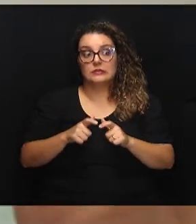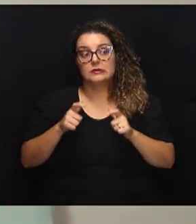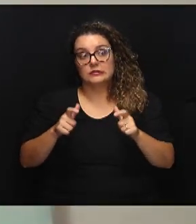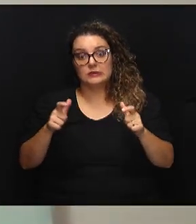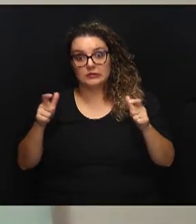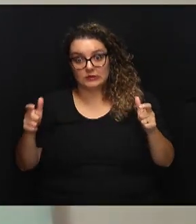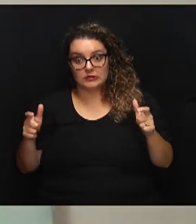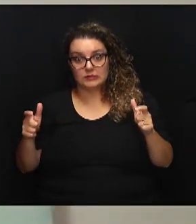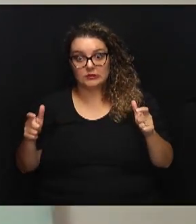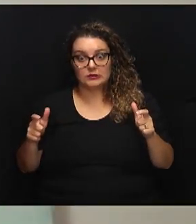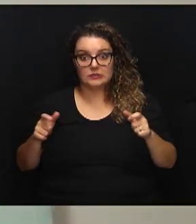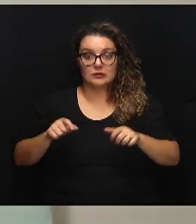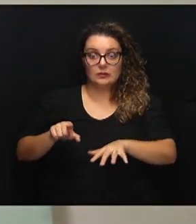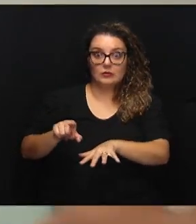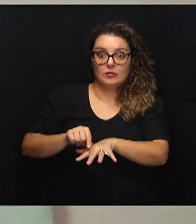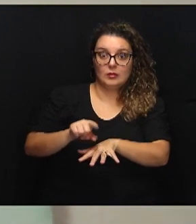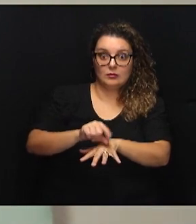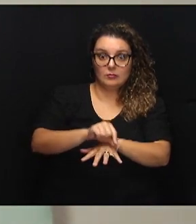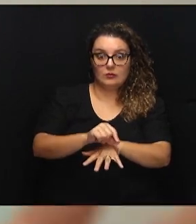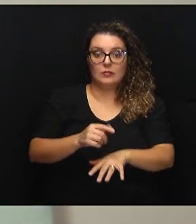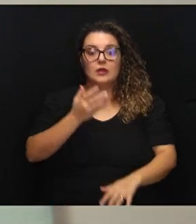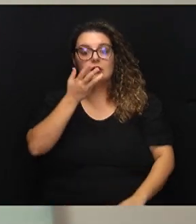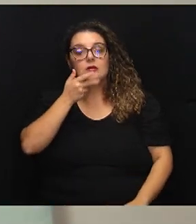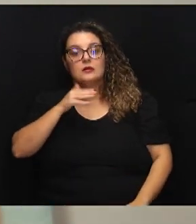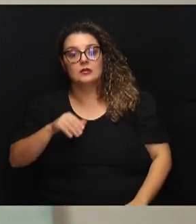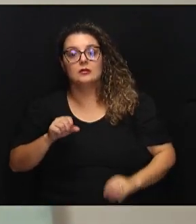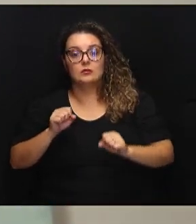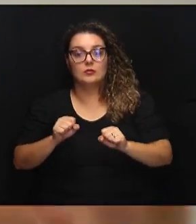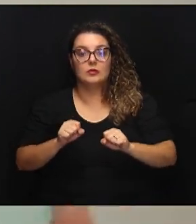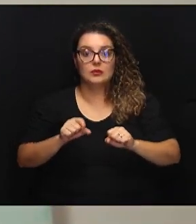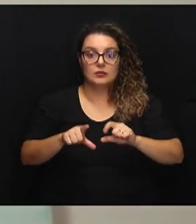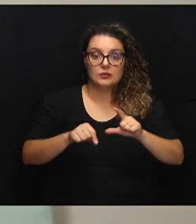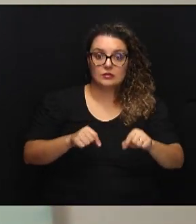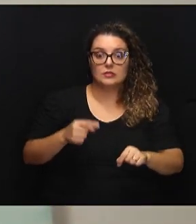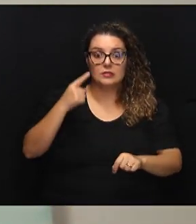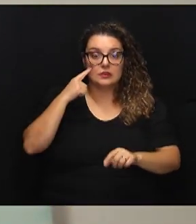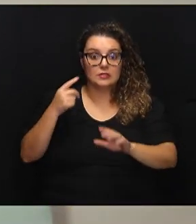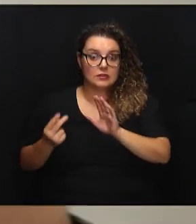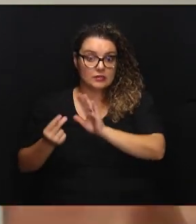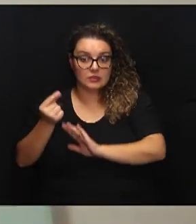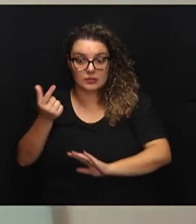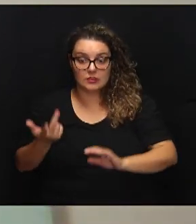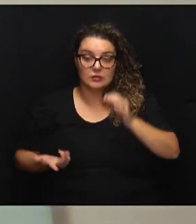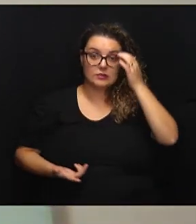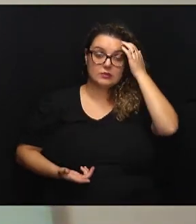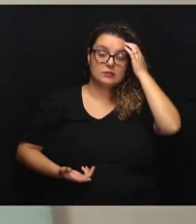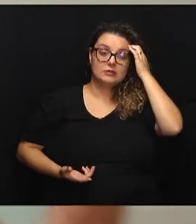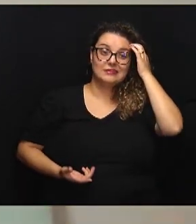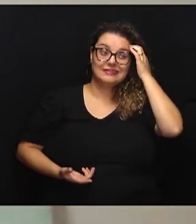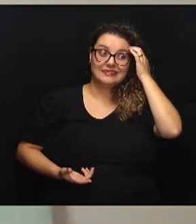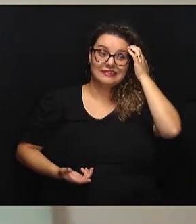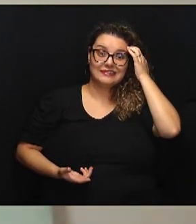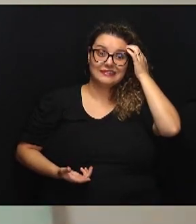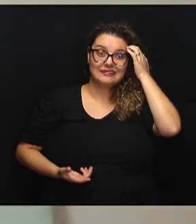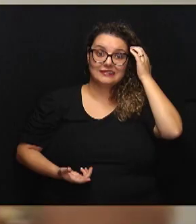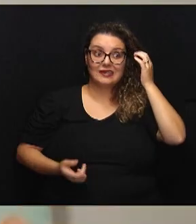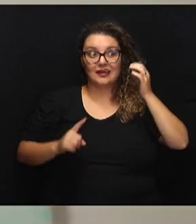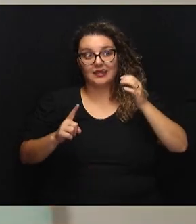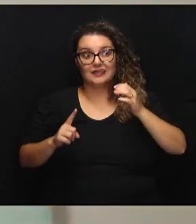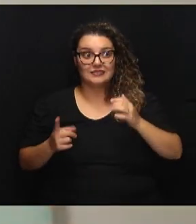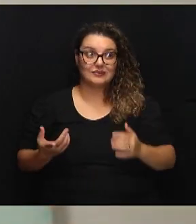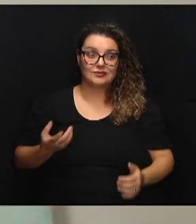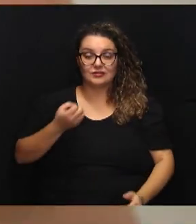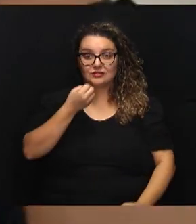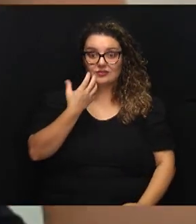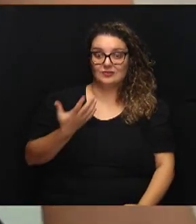esse leque de opções, né, para que a criança possa escolher mais, ser criativa, né, falar, poxa, de repente não me dou tão bem aqui com